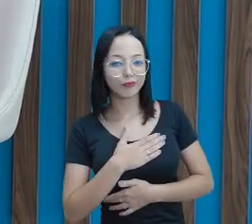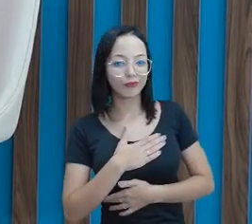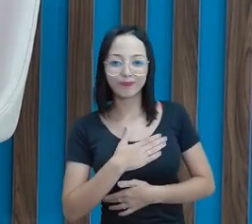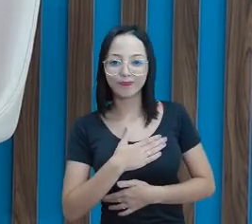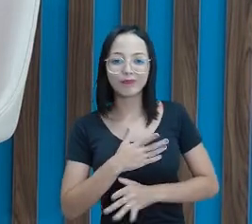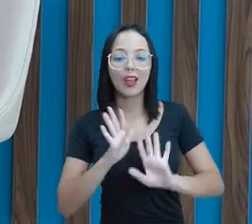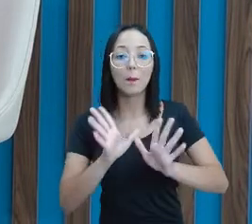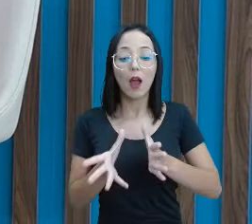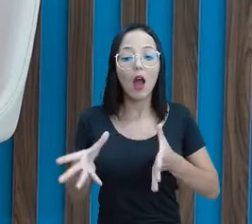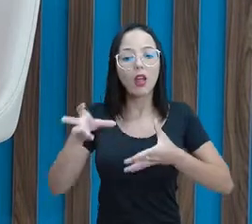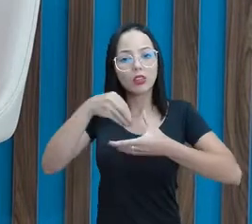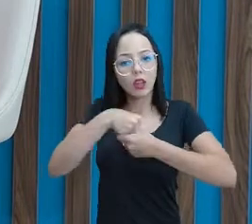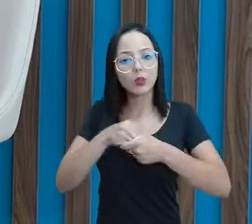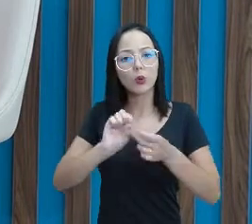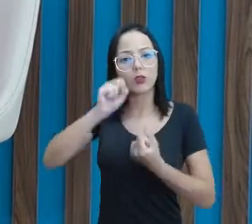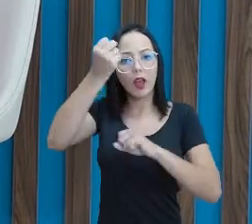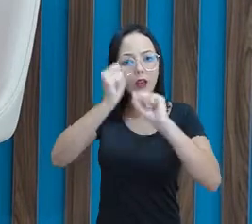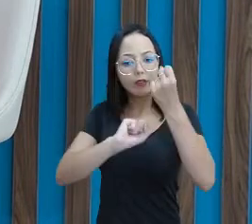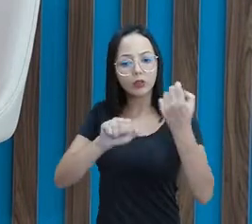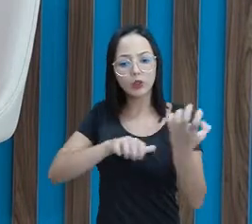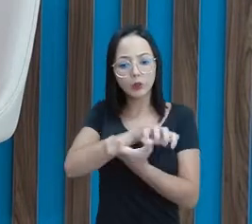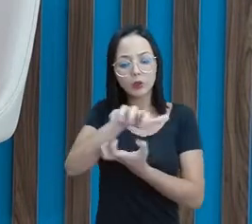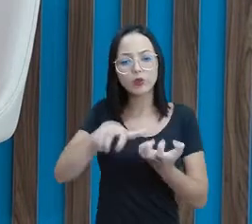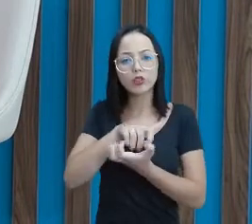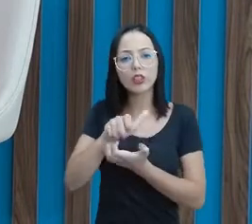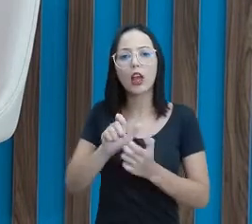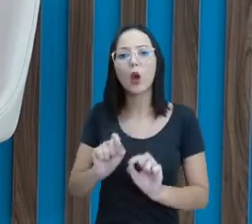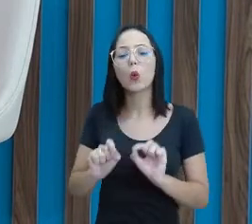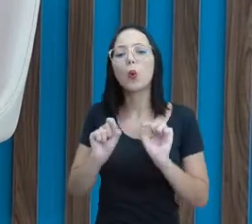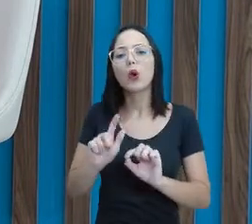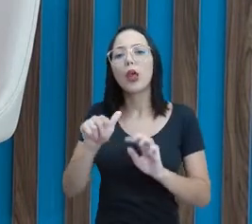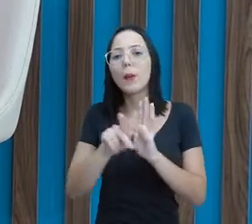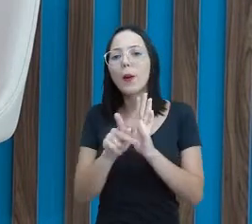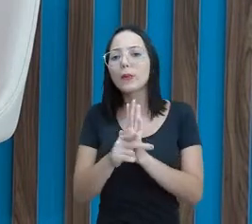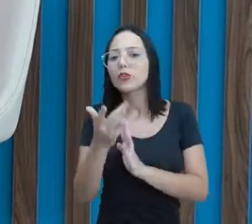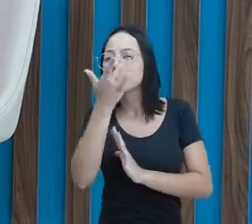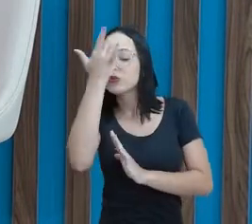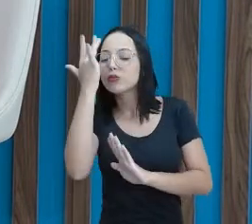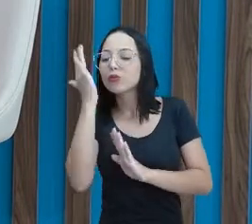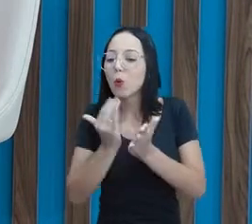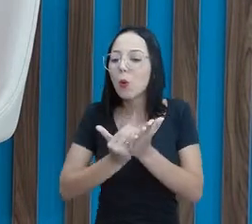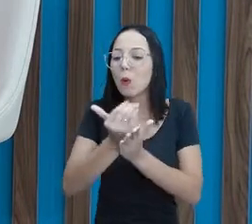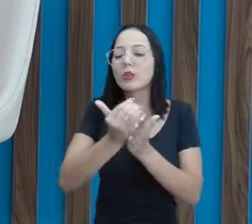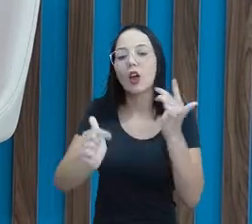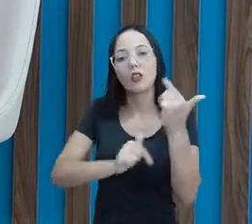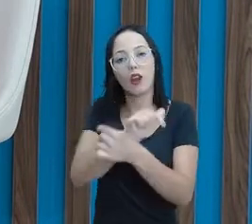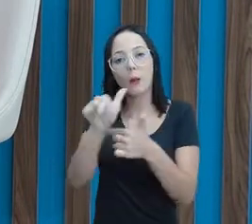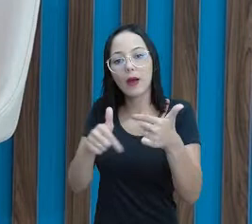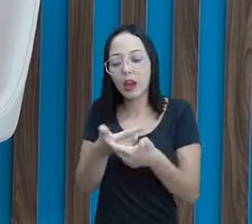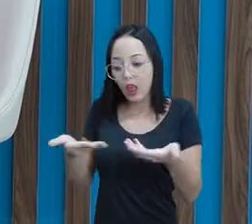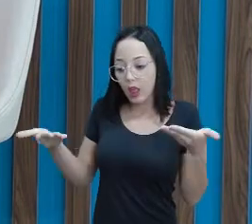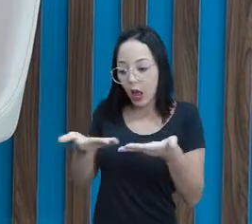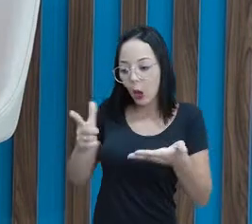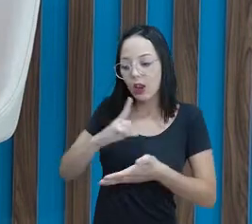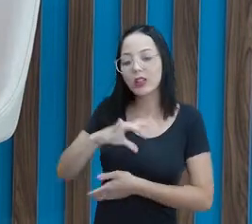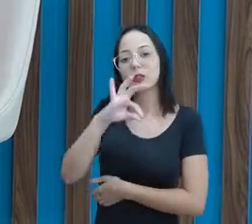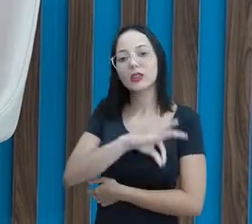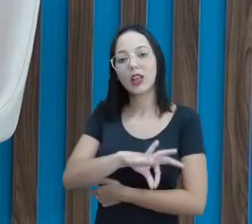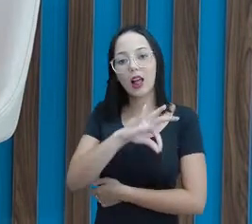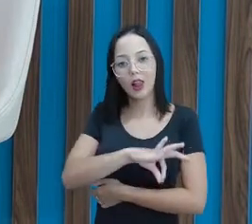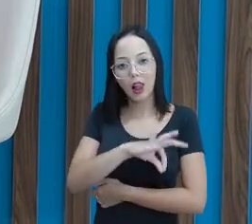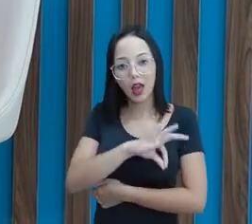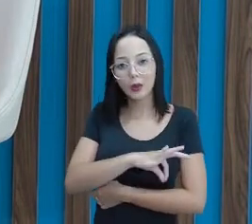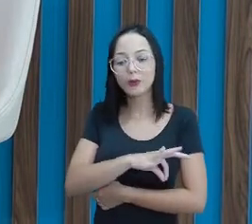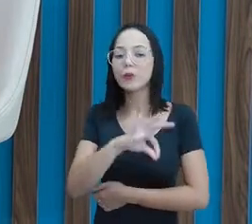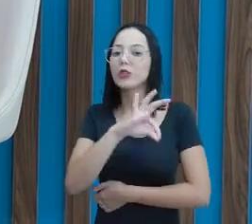já dentro da Revolução Industrial, que vai ser esse quebra de paradigma, né? As pessoas já vão começar a trabalhar para ganhar aquele dinheiro e, através daquele